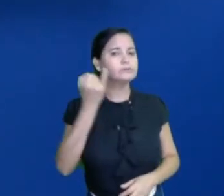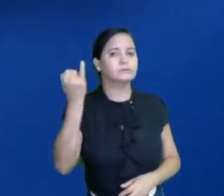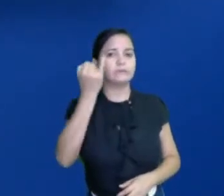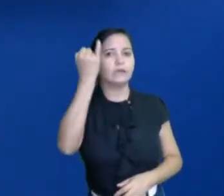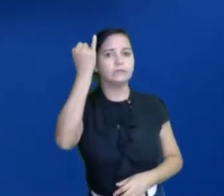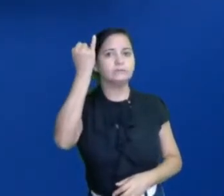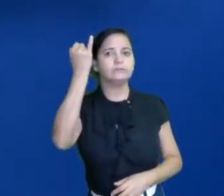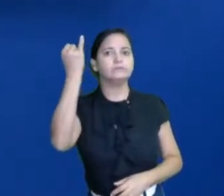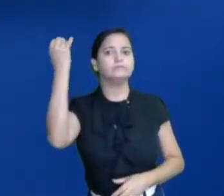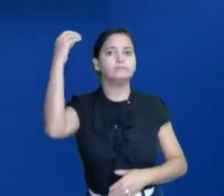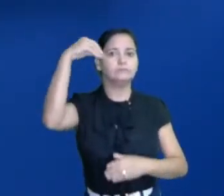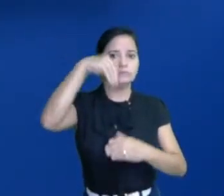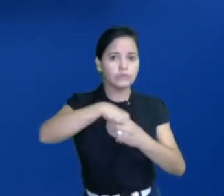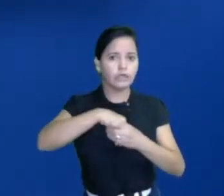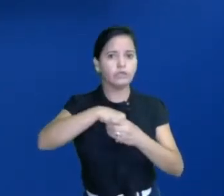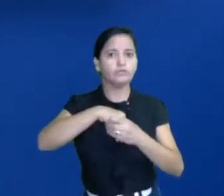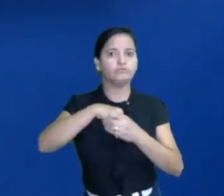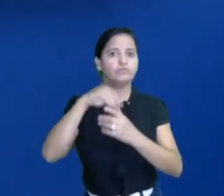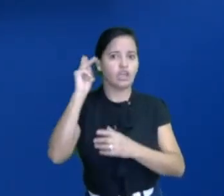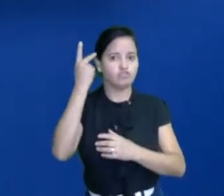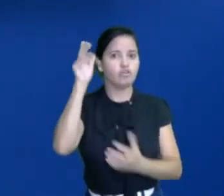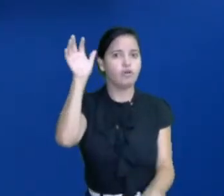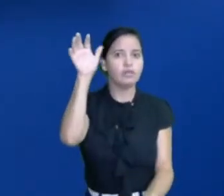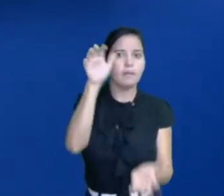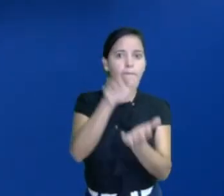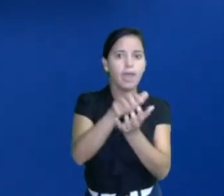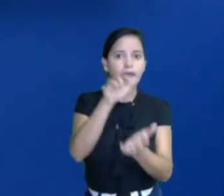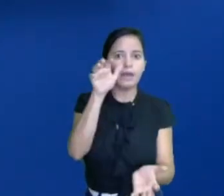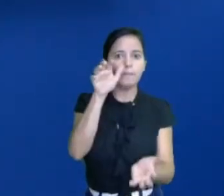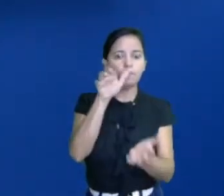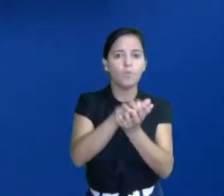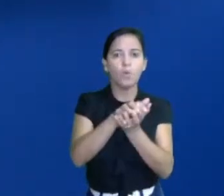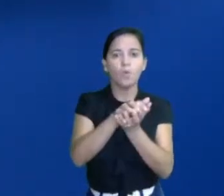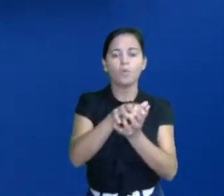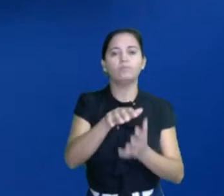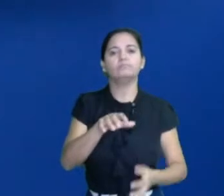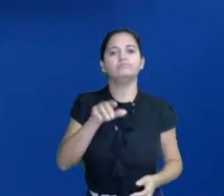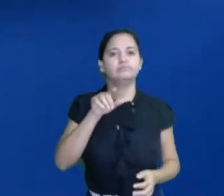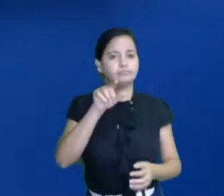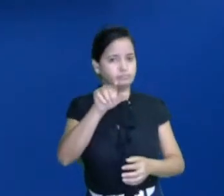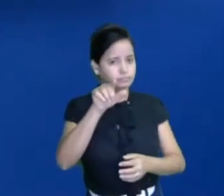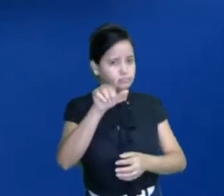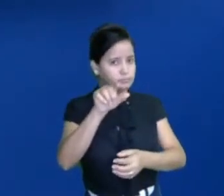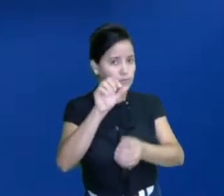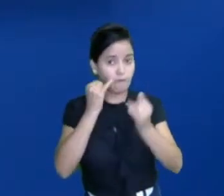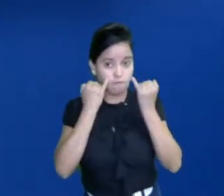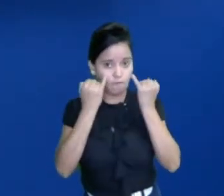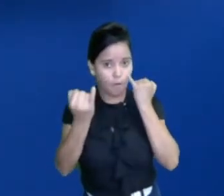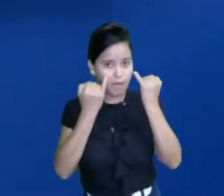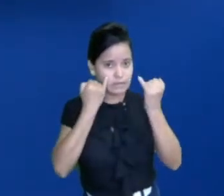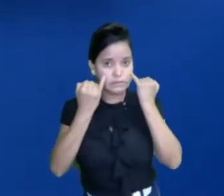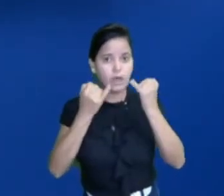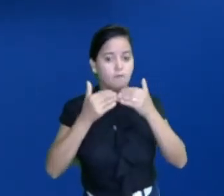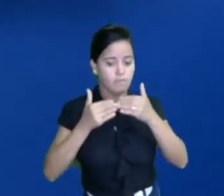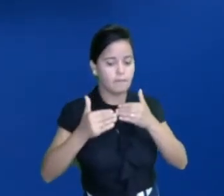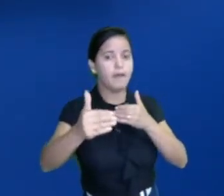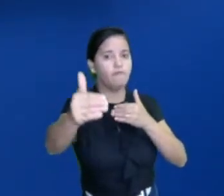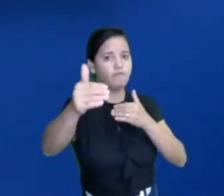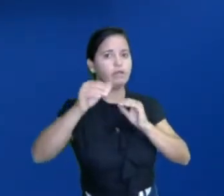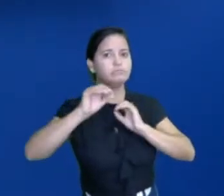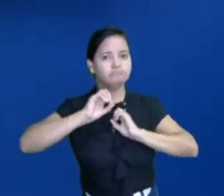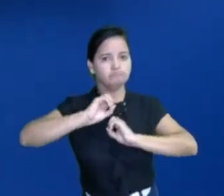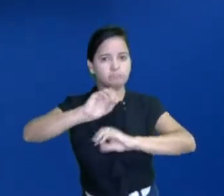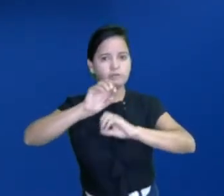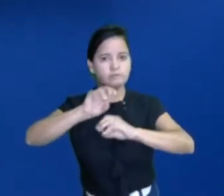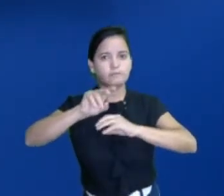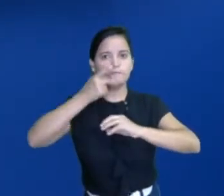tão relevante na história de Pernambuco. Então, aguarda, segura essa informação aí que mais para frente, em outras aulas,